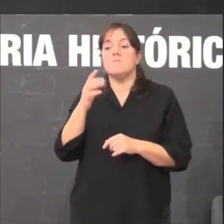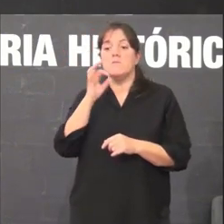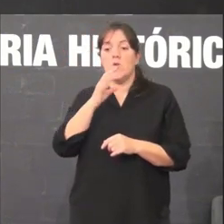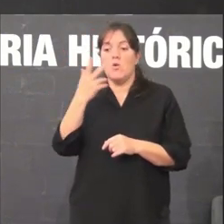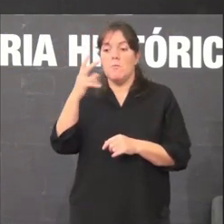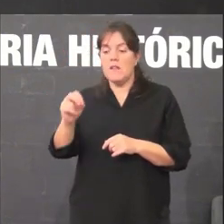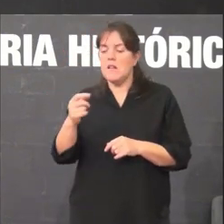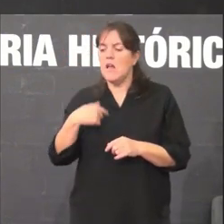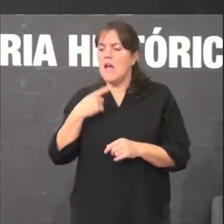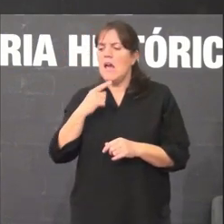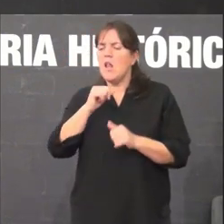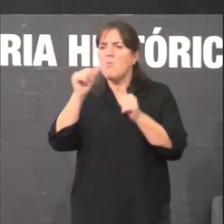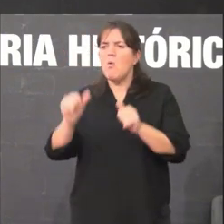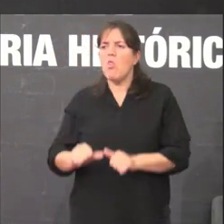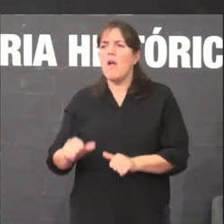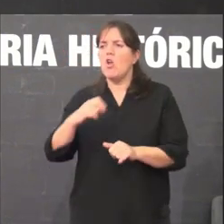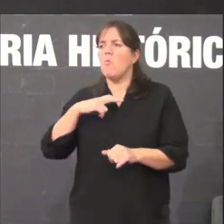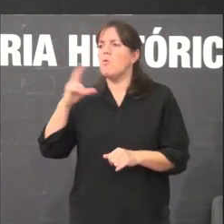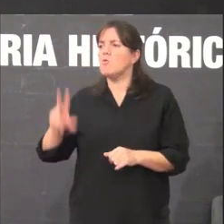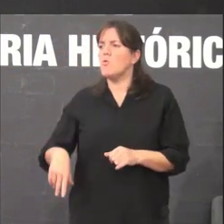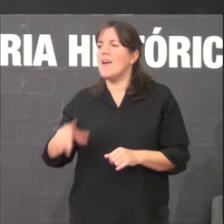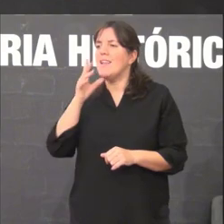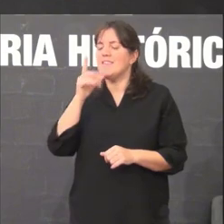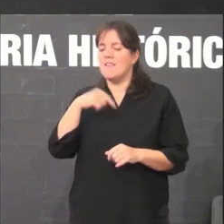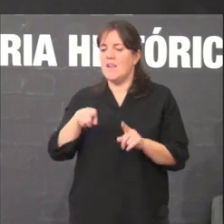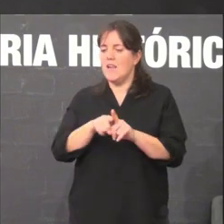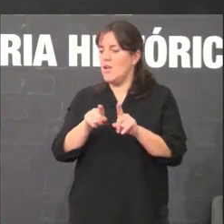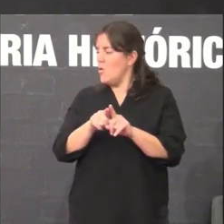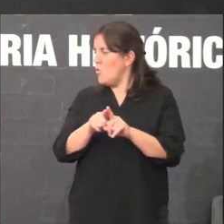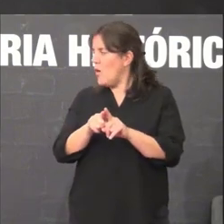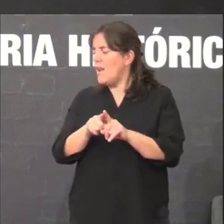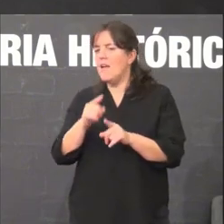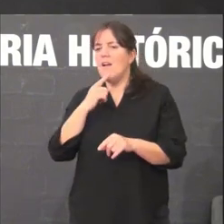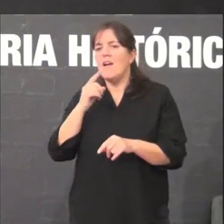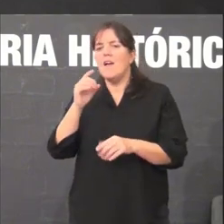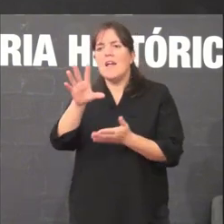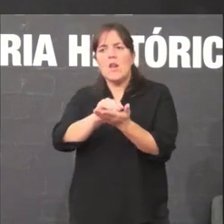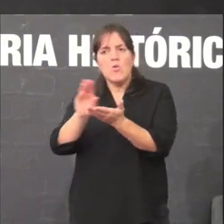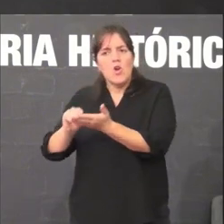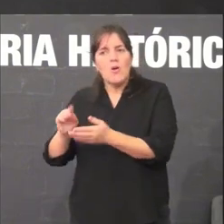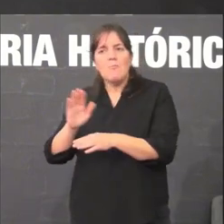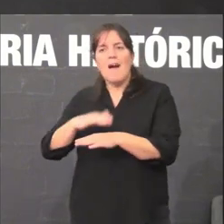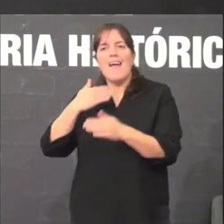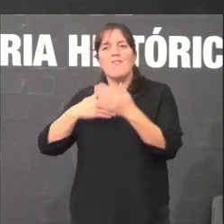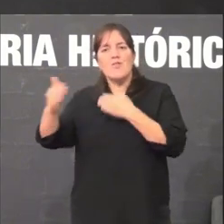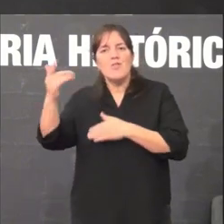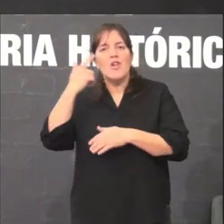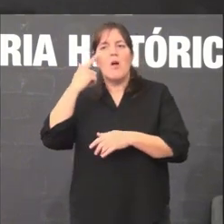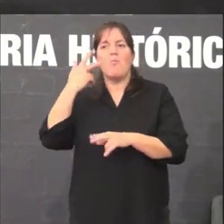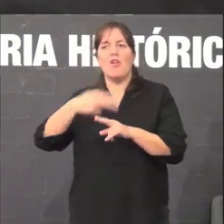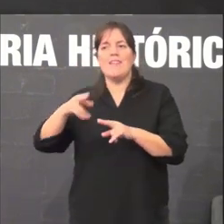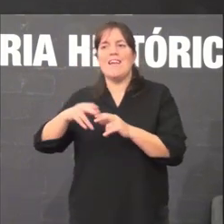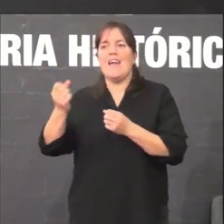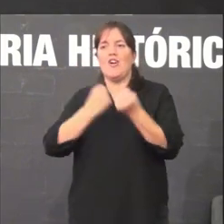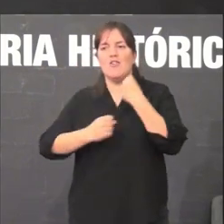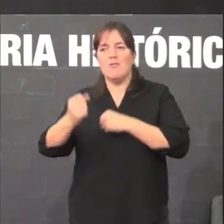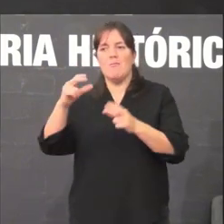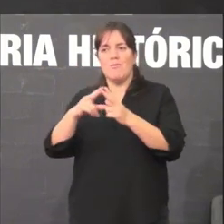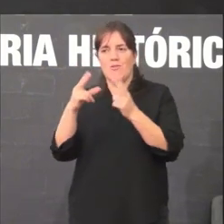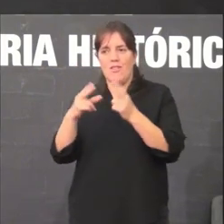português reuniu todas as condições para fazer uma ruptura política, económica e social com o